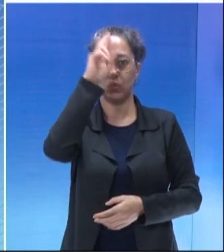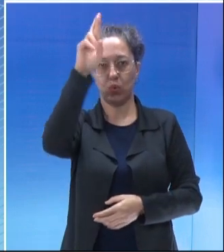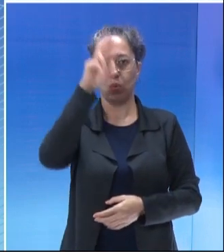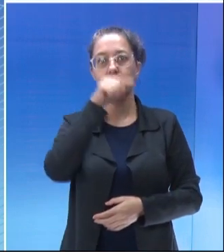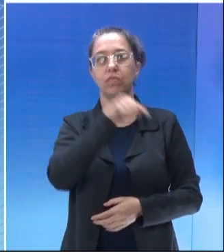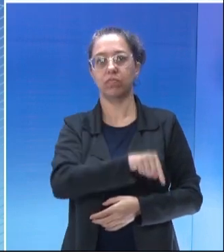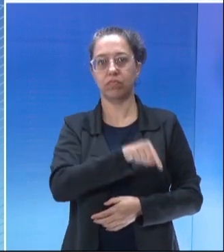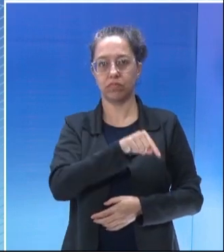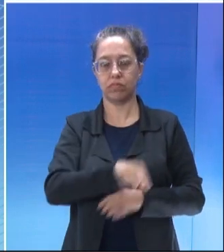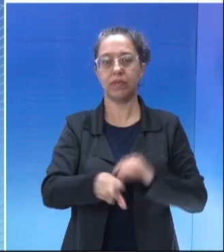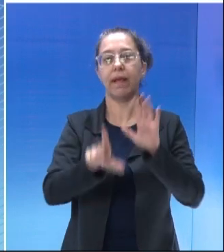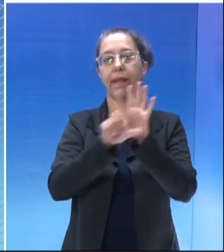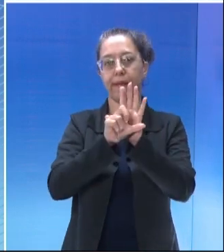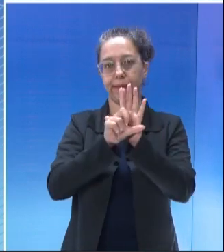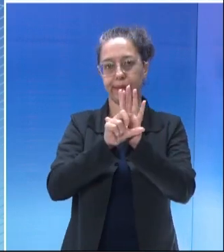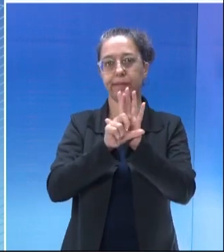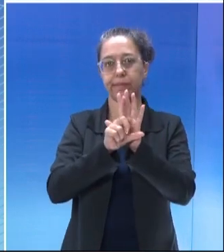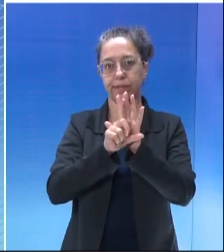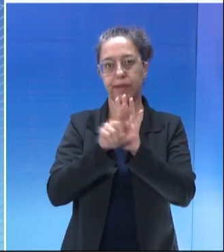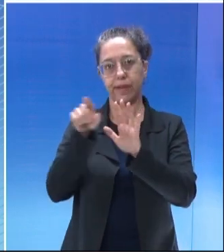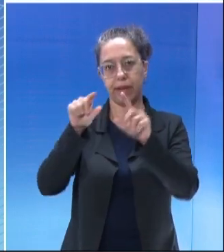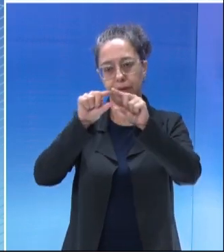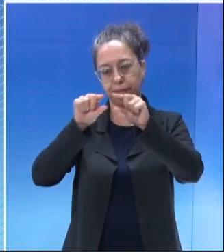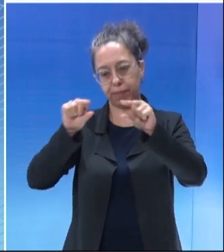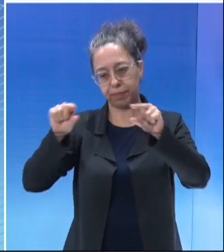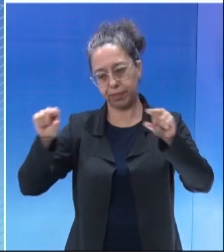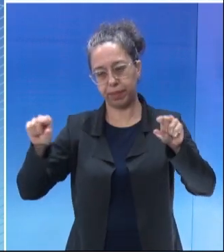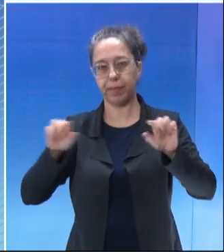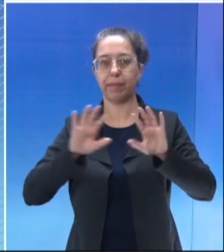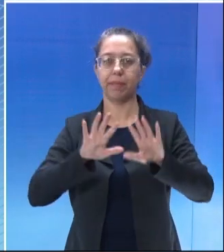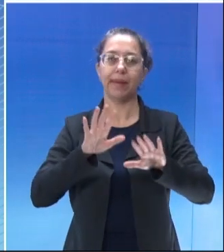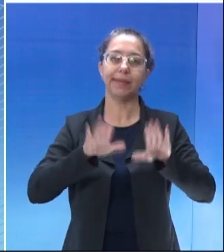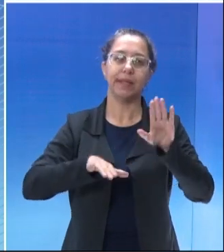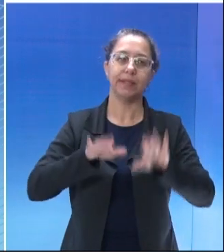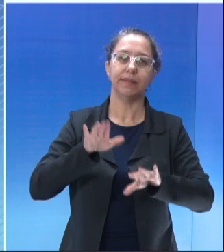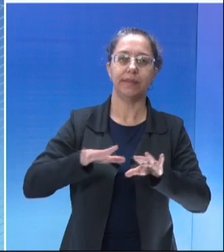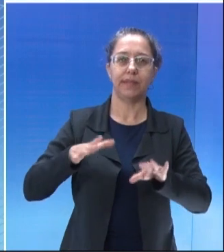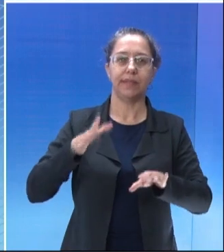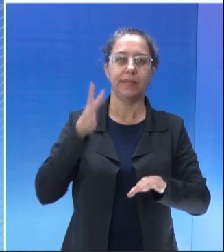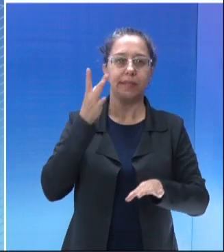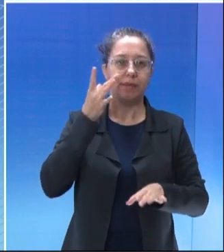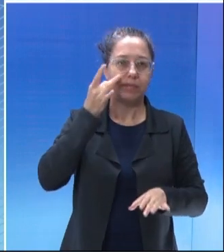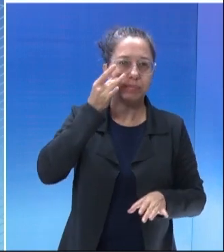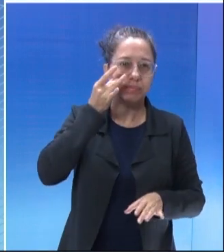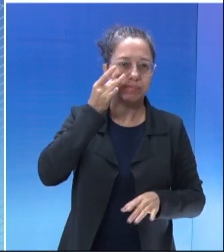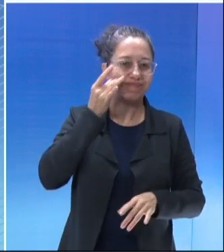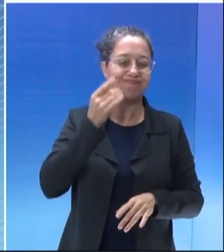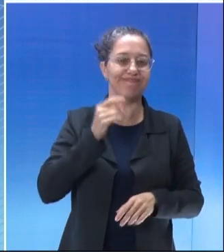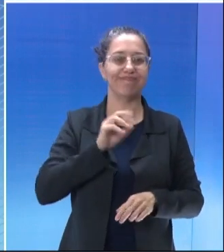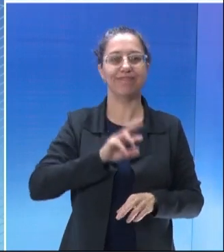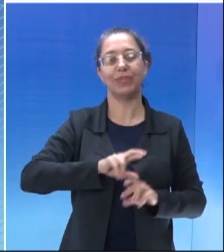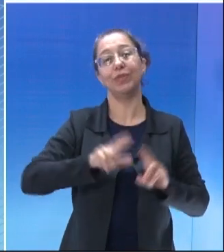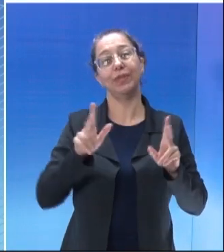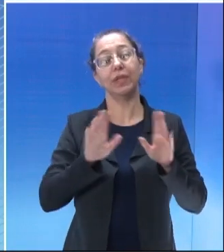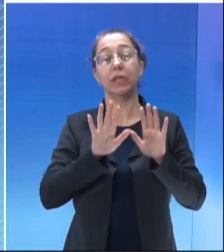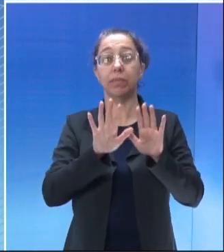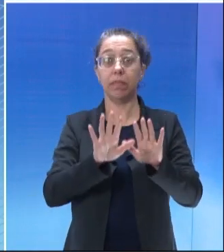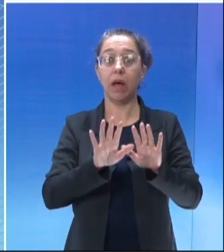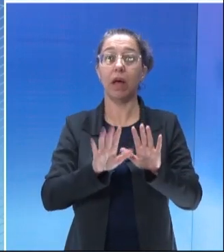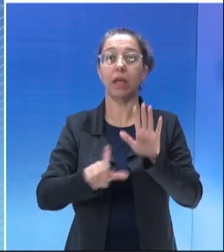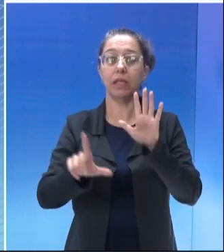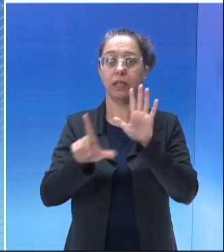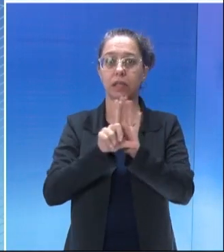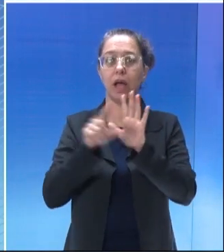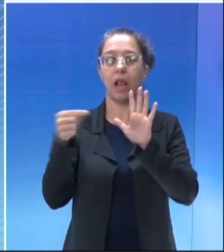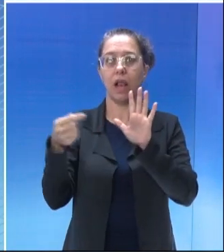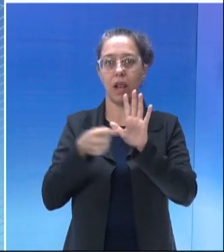severa, na lei, né? Porque na prática, isso acaba não acontecendo de fato, mas já coíbe muito